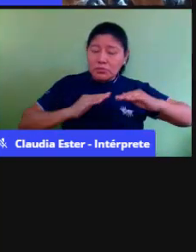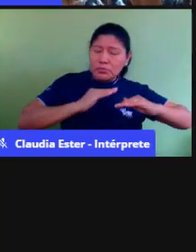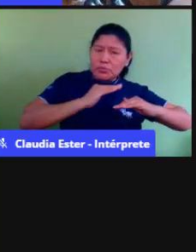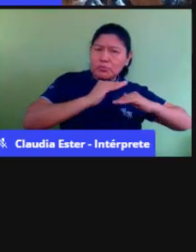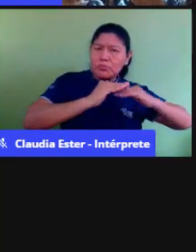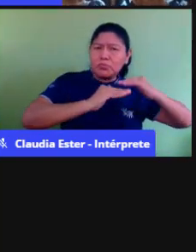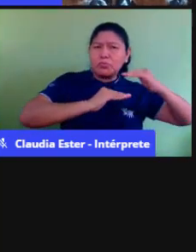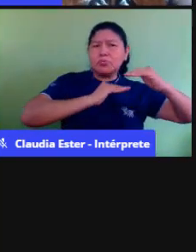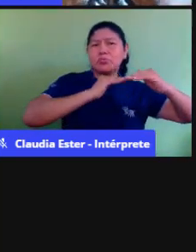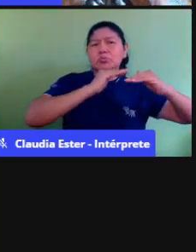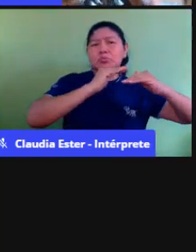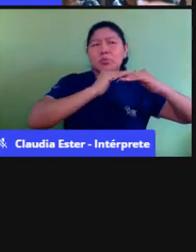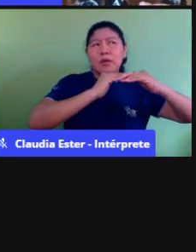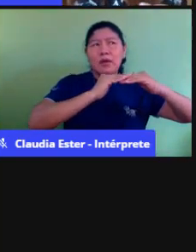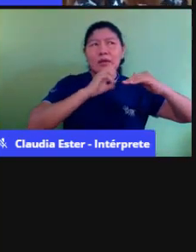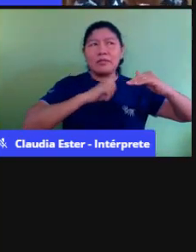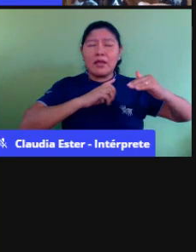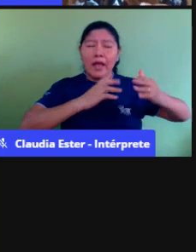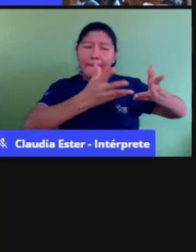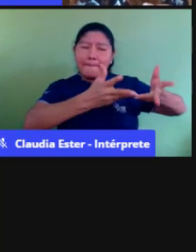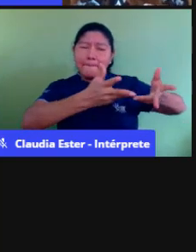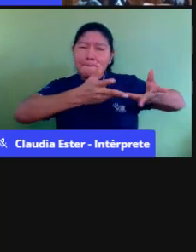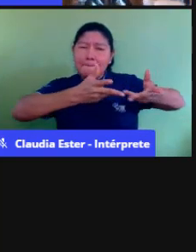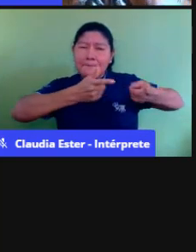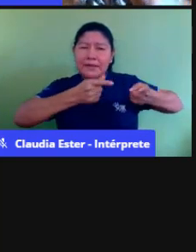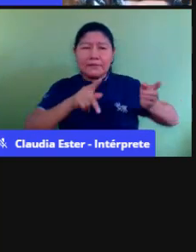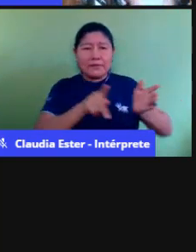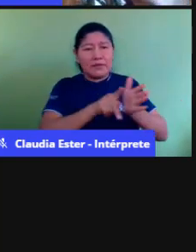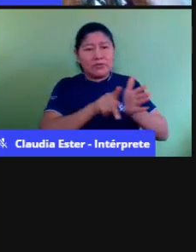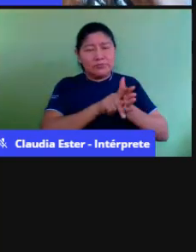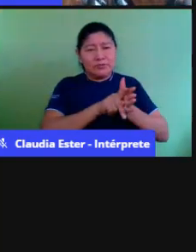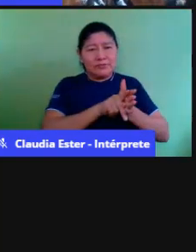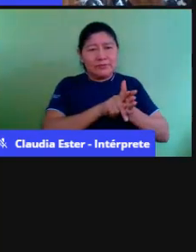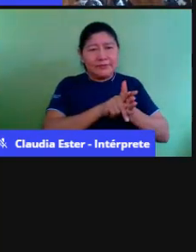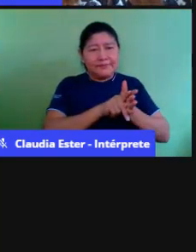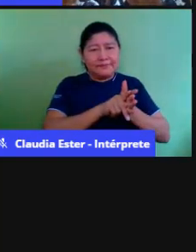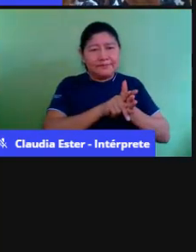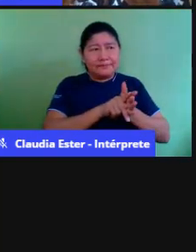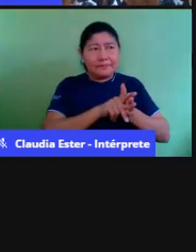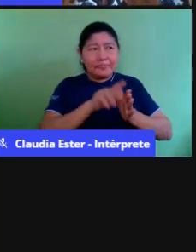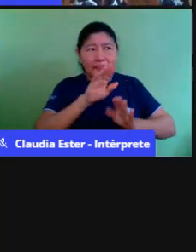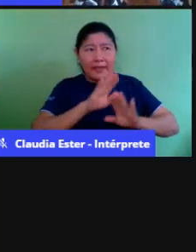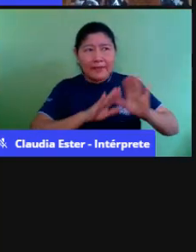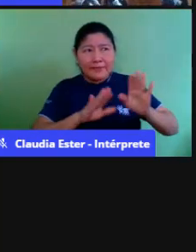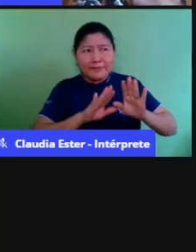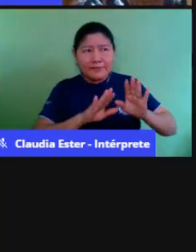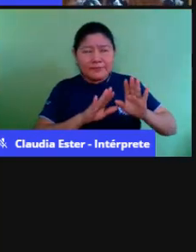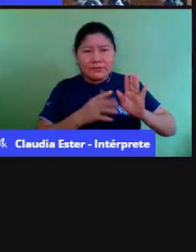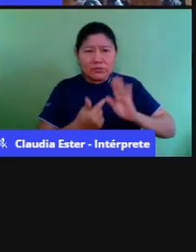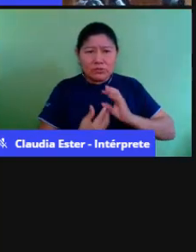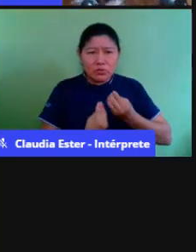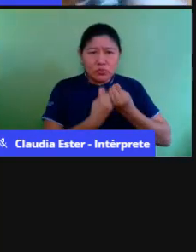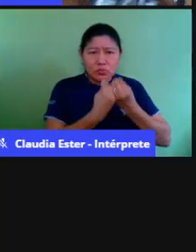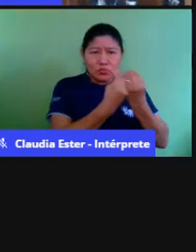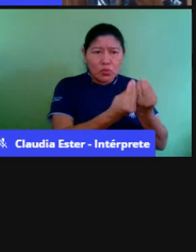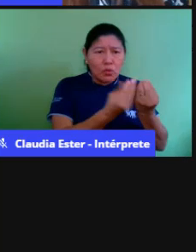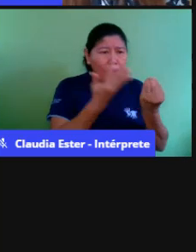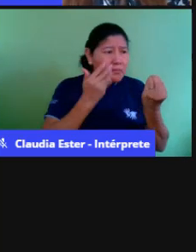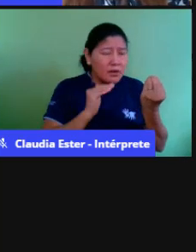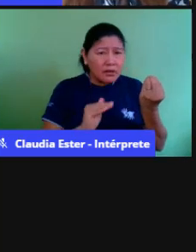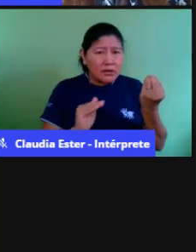processo, desenvolva tal habilidade, não é assim? E quando você oferece um desenho estereotipado, qual competência,